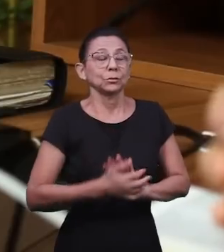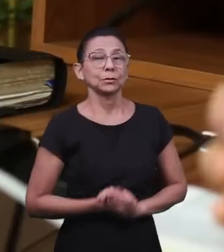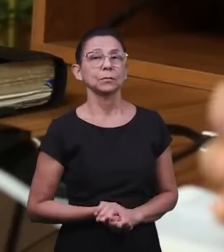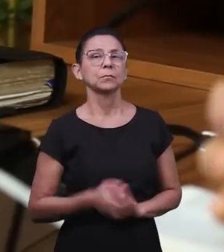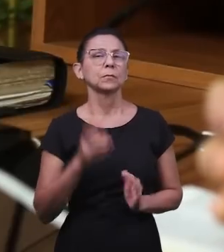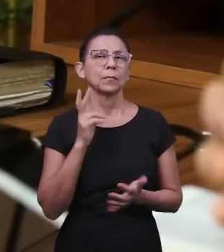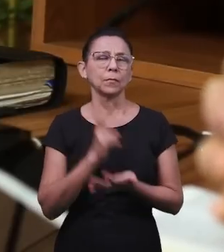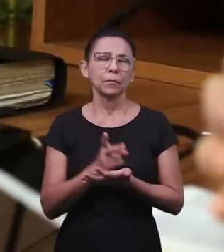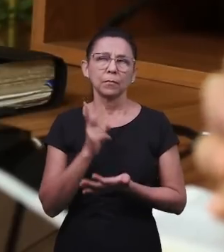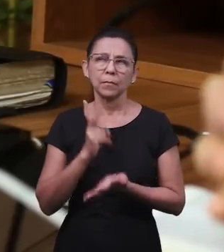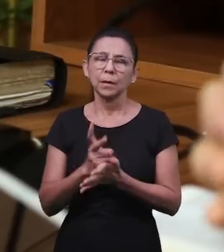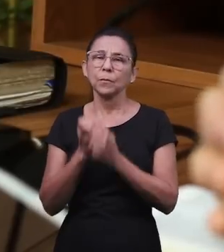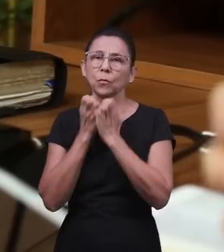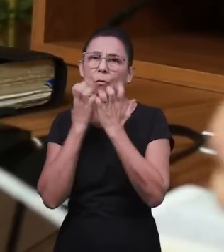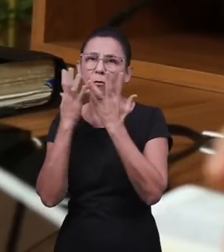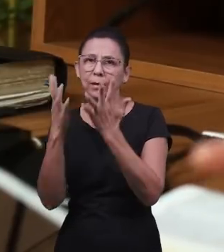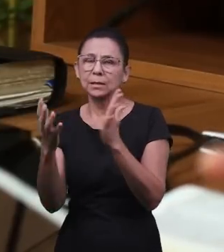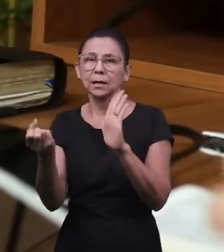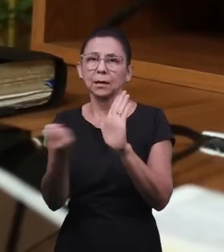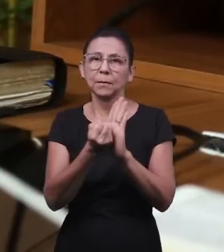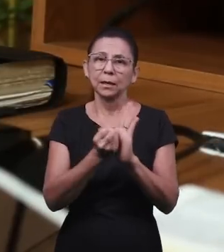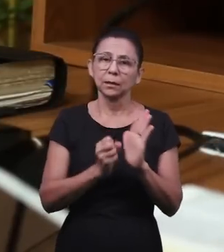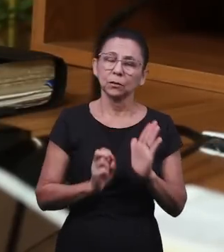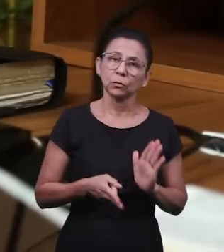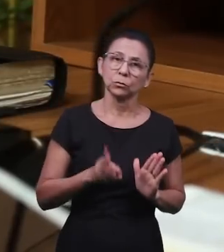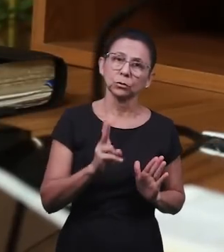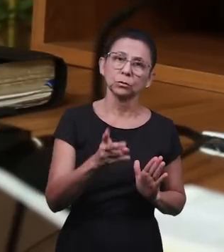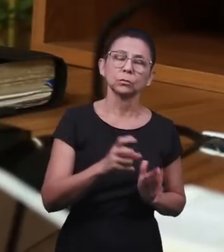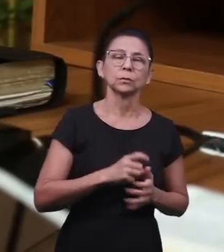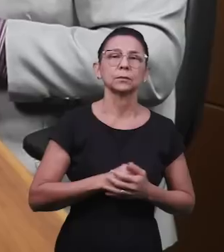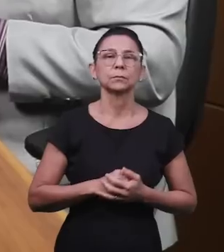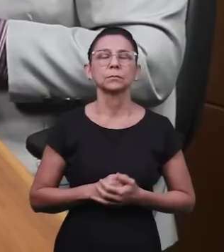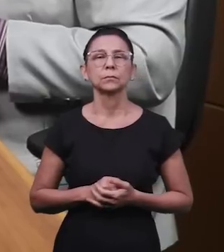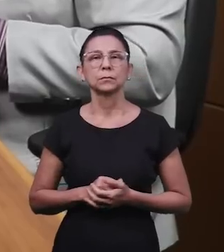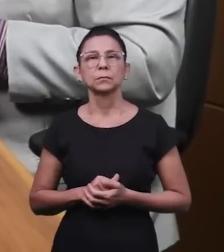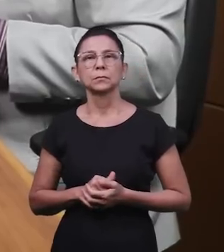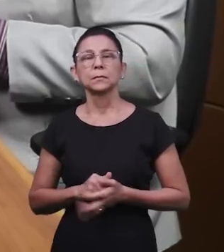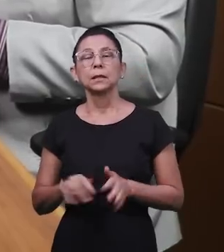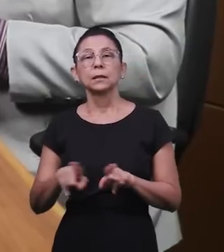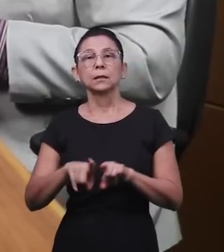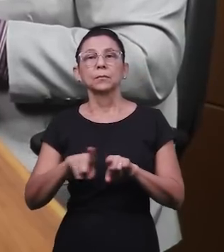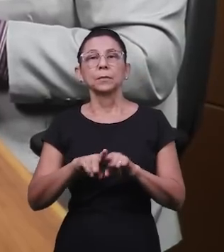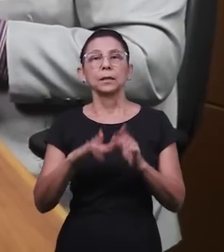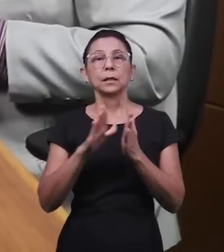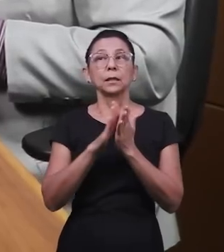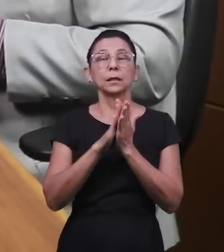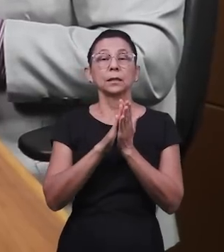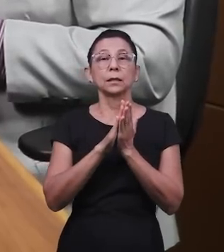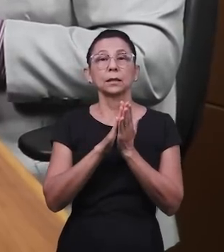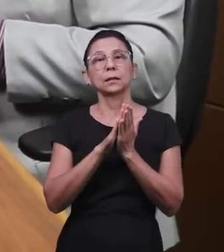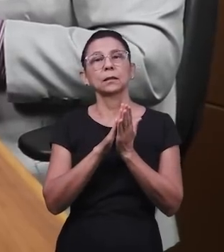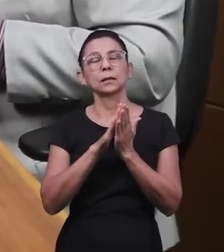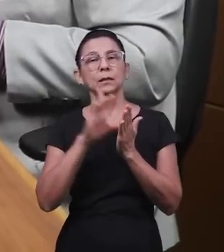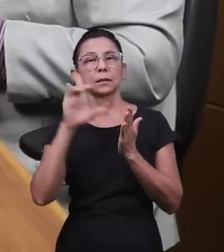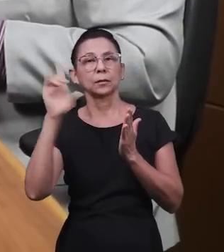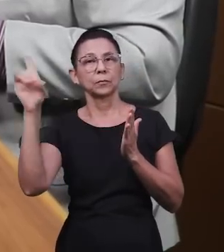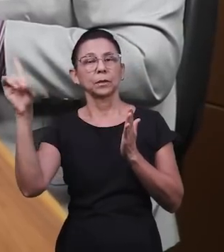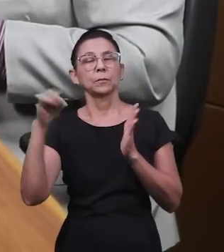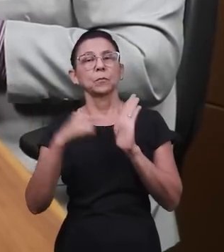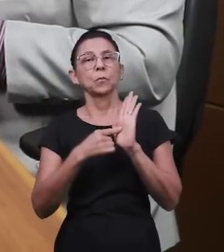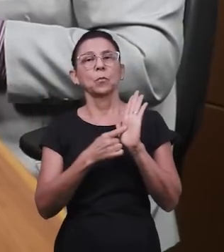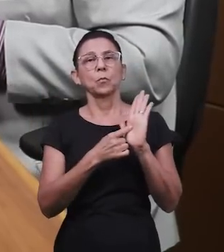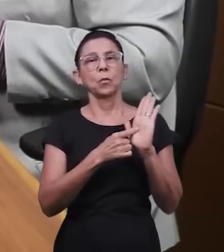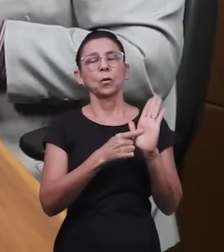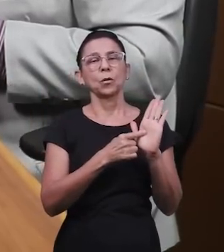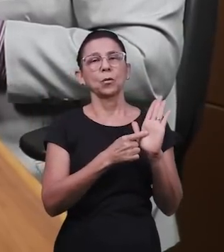confessando. Então, você tem um exemplo de Davi, outros exemplos na Bíblia, houve problema com a família dele toda por causa daquilo ali. O senhor falou